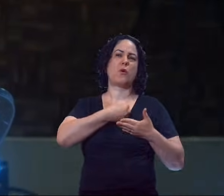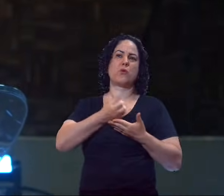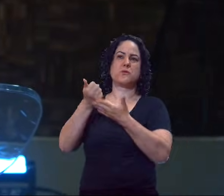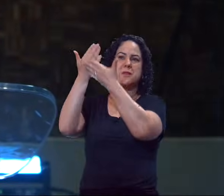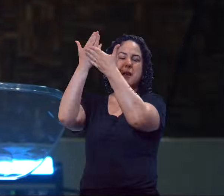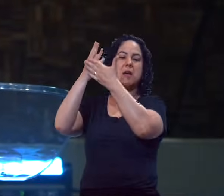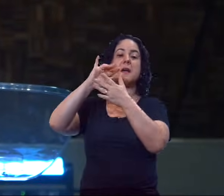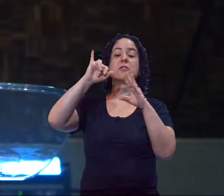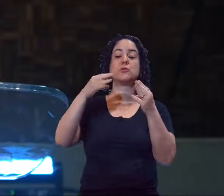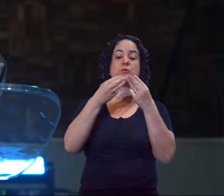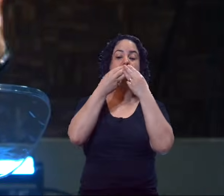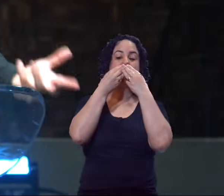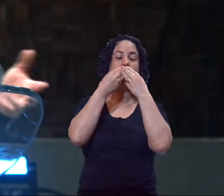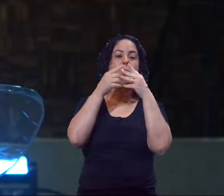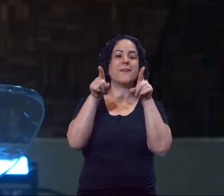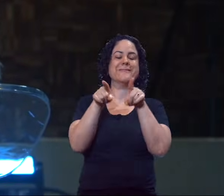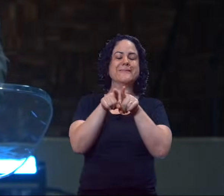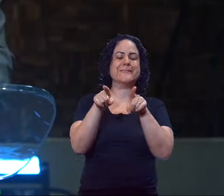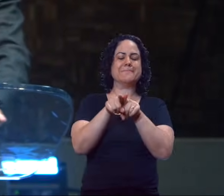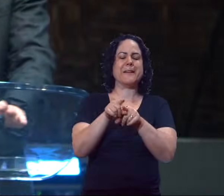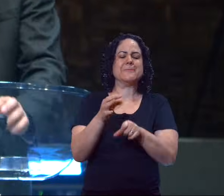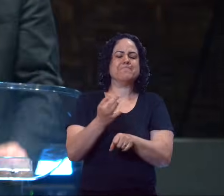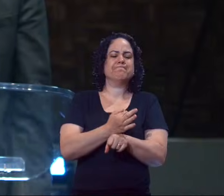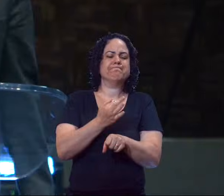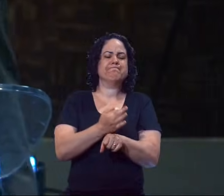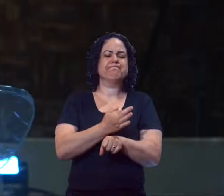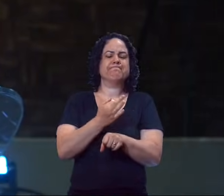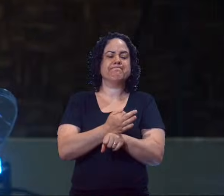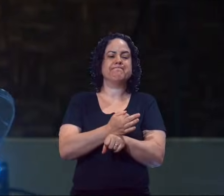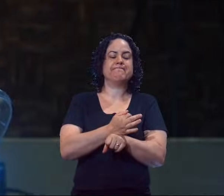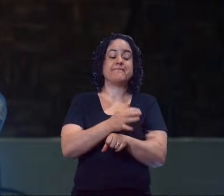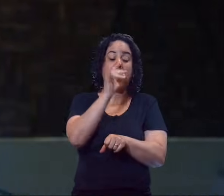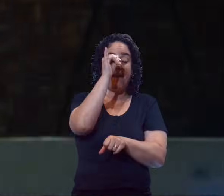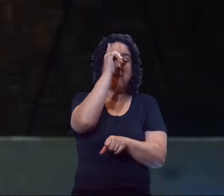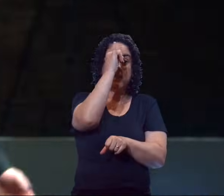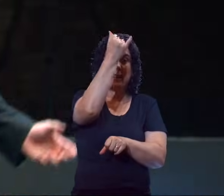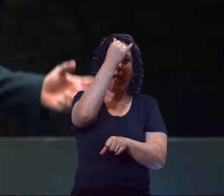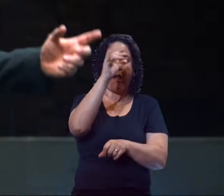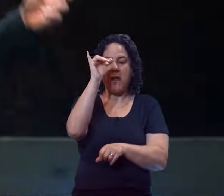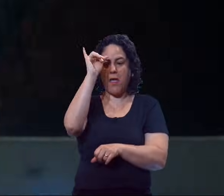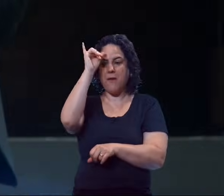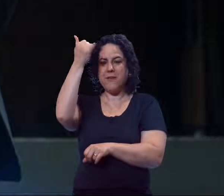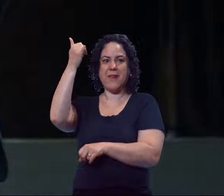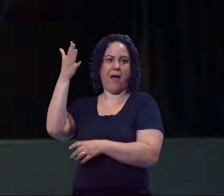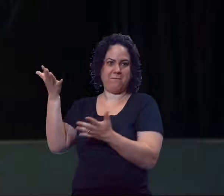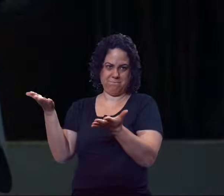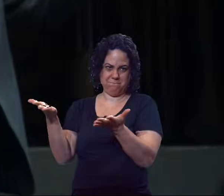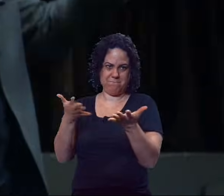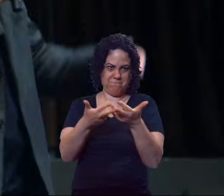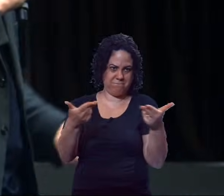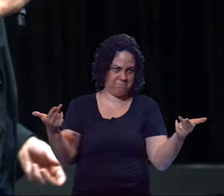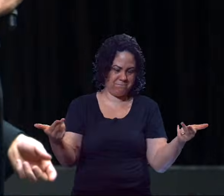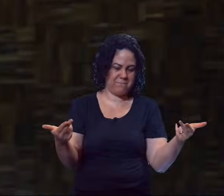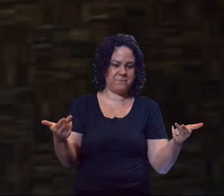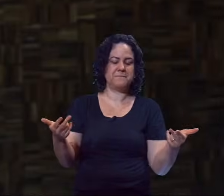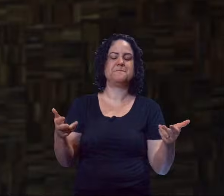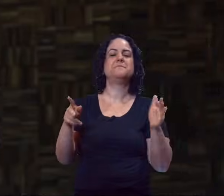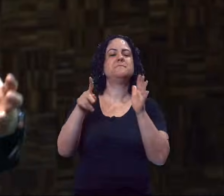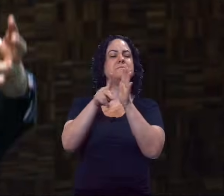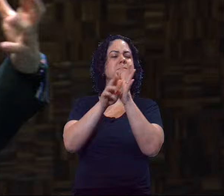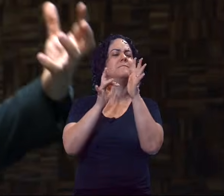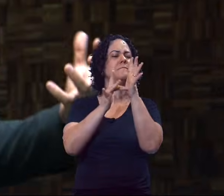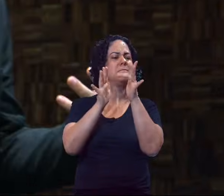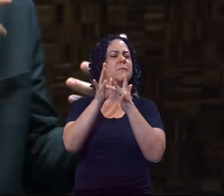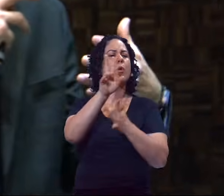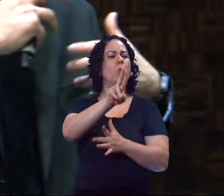jejuns e das abstinências. Olha que interessante, O próprio Jesus usou